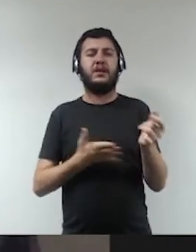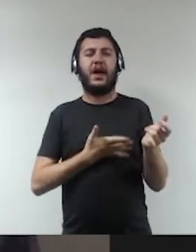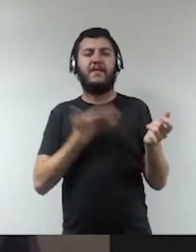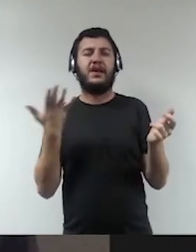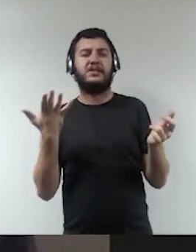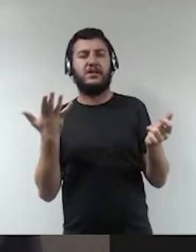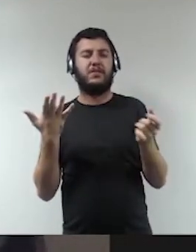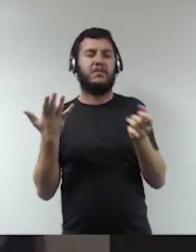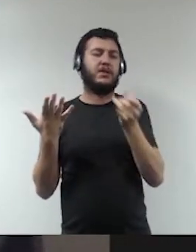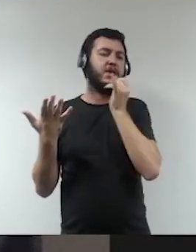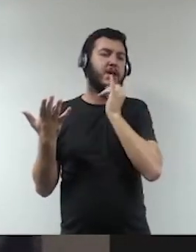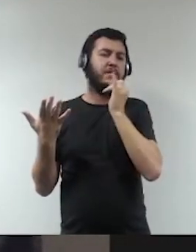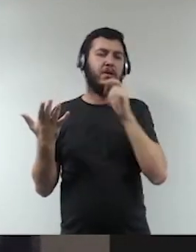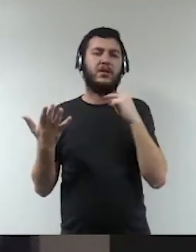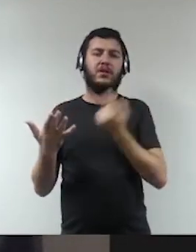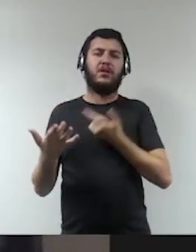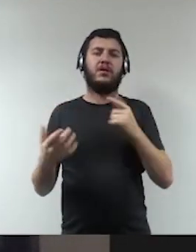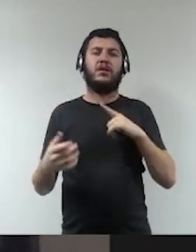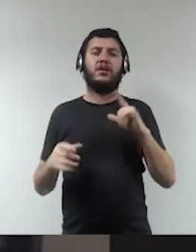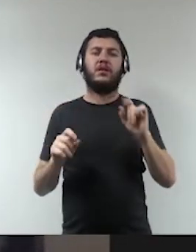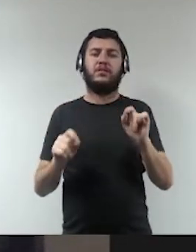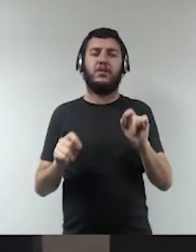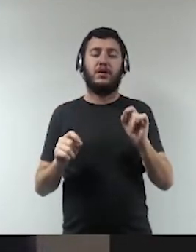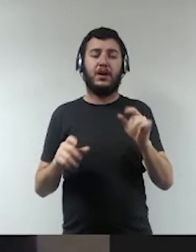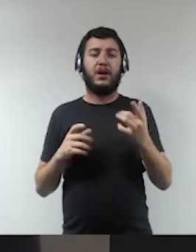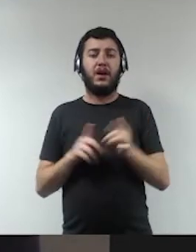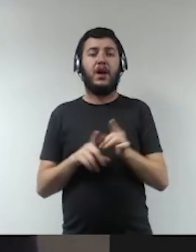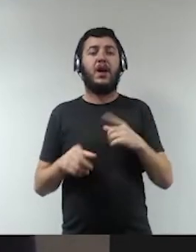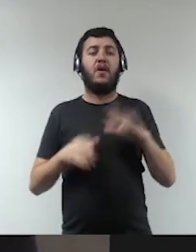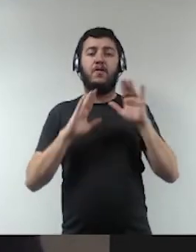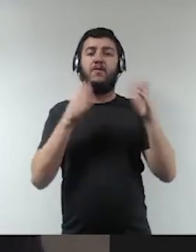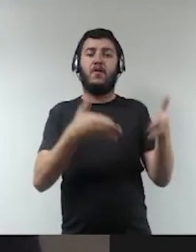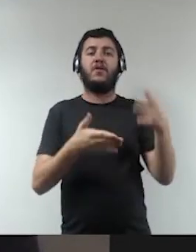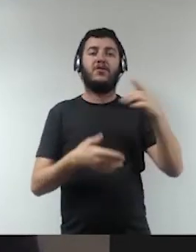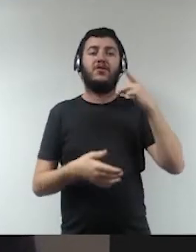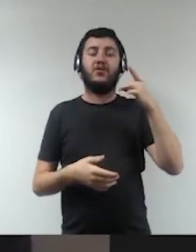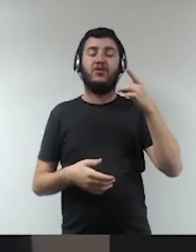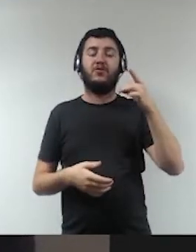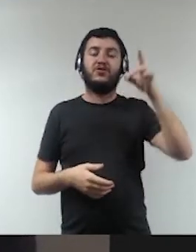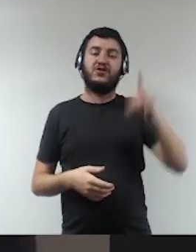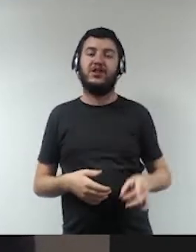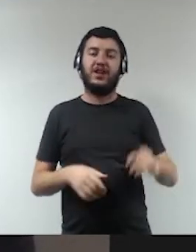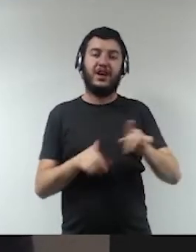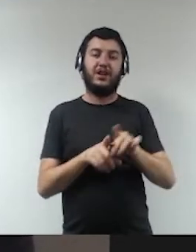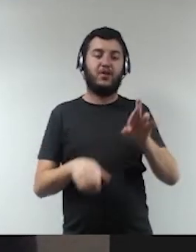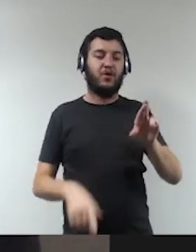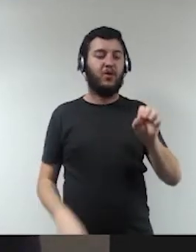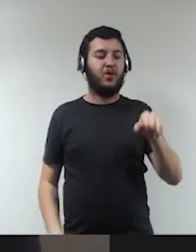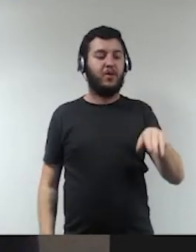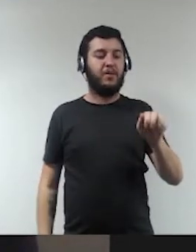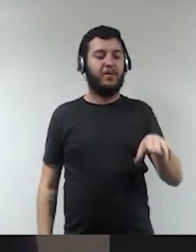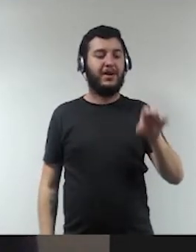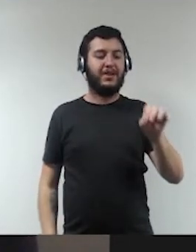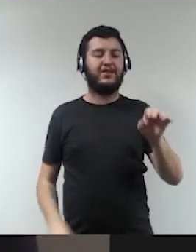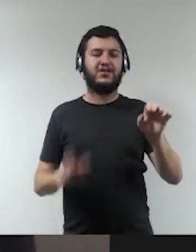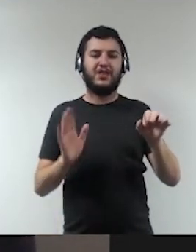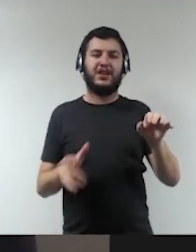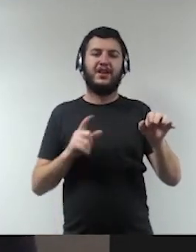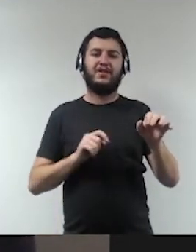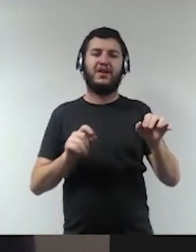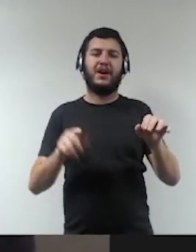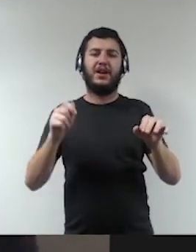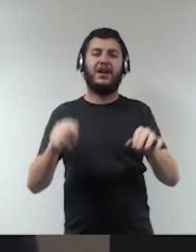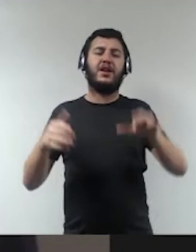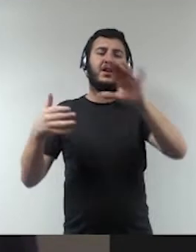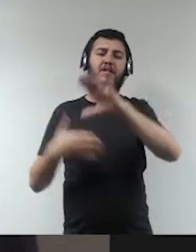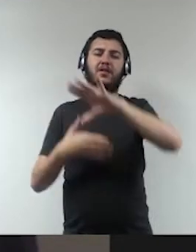que nos abeberamos na teoria do direito romano, ao chamado pragmatismo norte-americano, expresso, na maioria